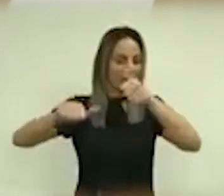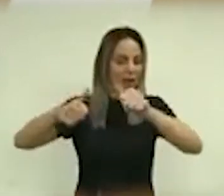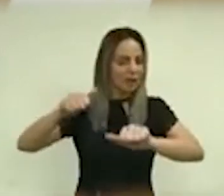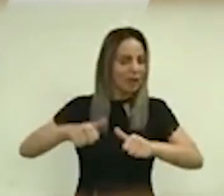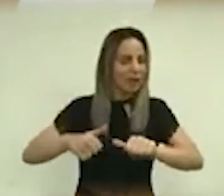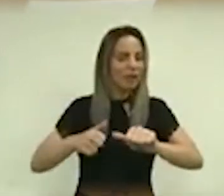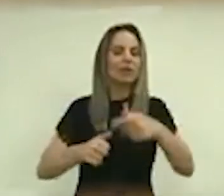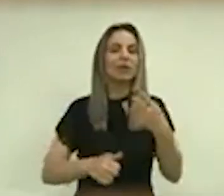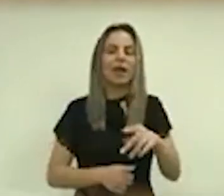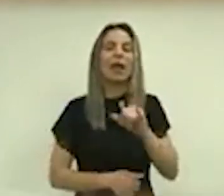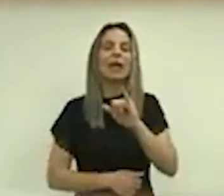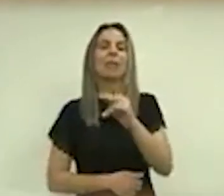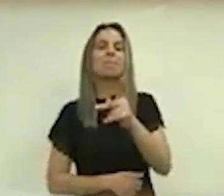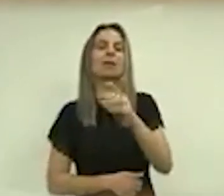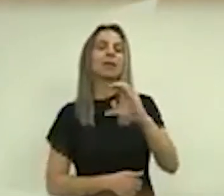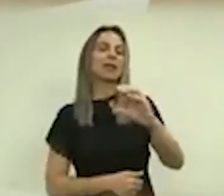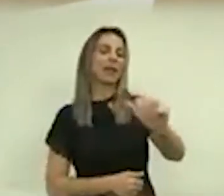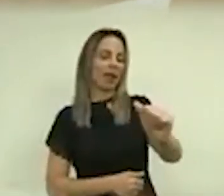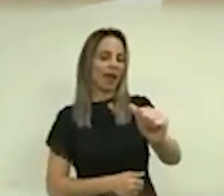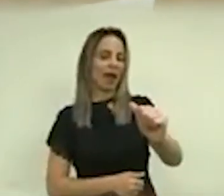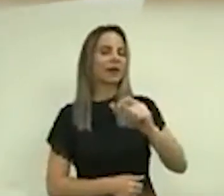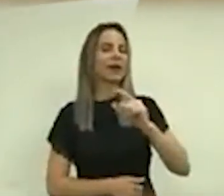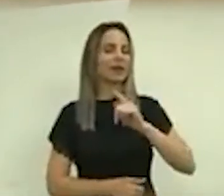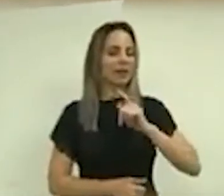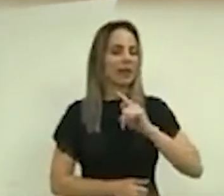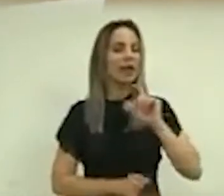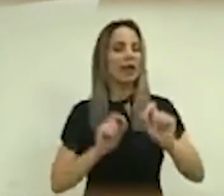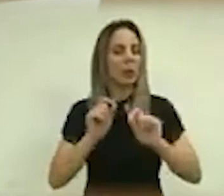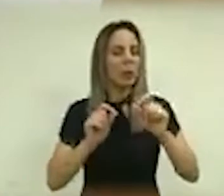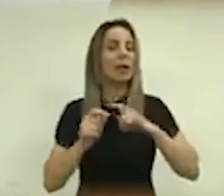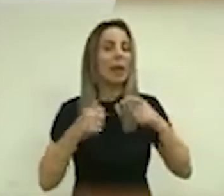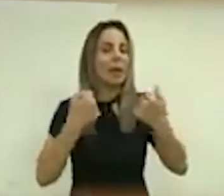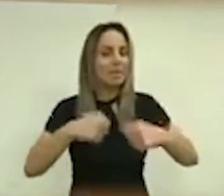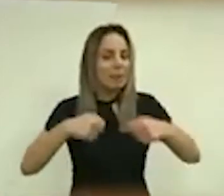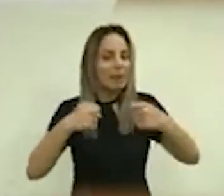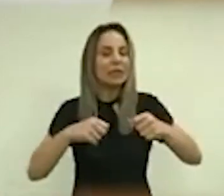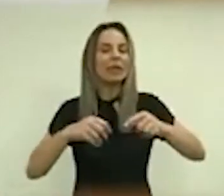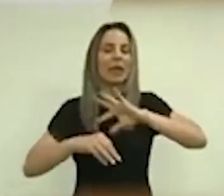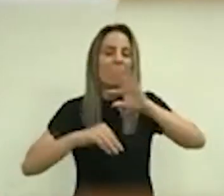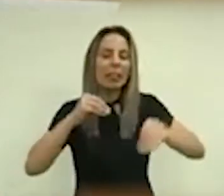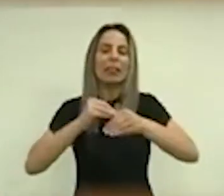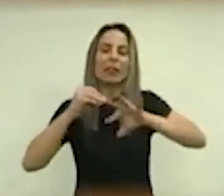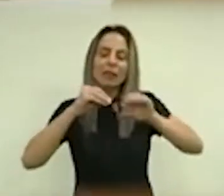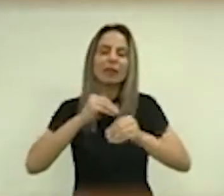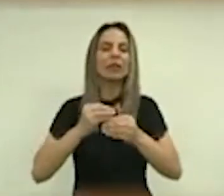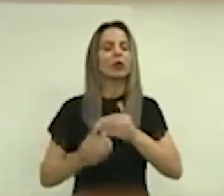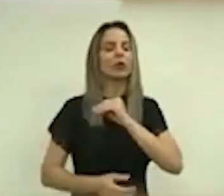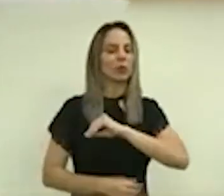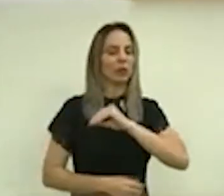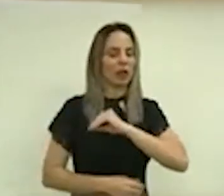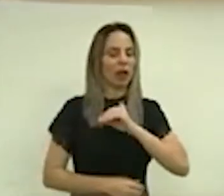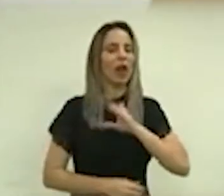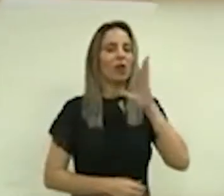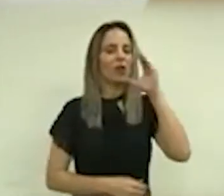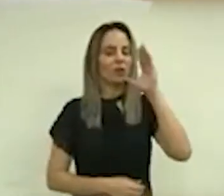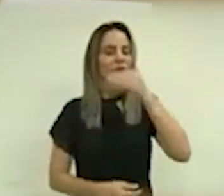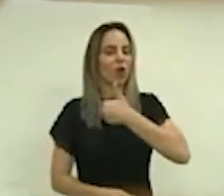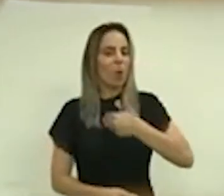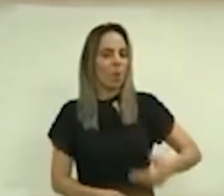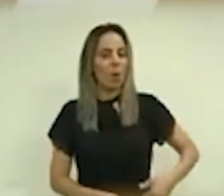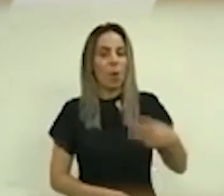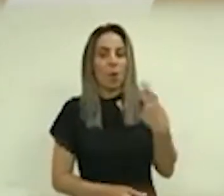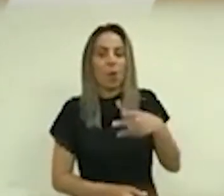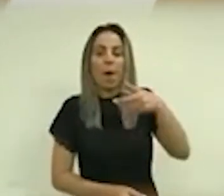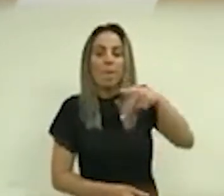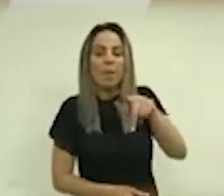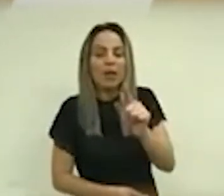inflação medida pelo IPCA. Considerando a necessidade de reposição salarial inflacionária do funcionalismo público e do município de Praia